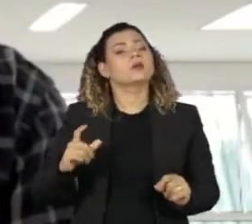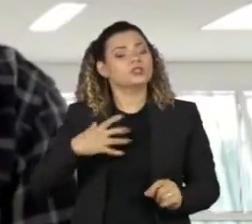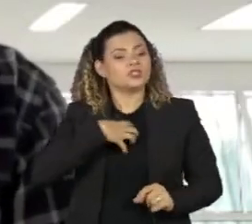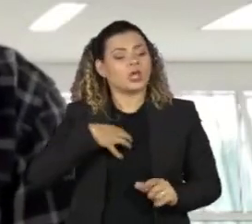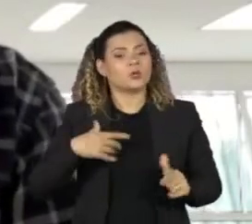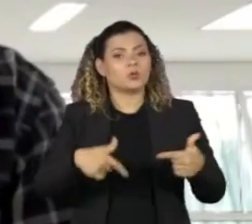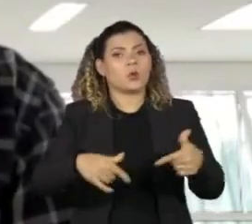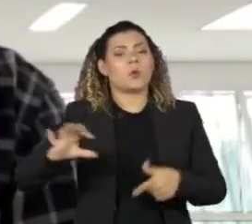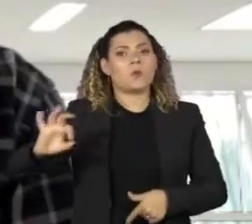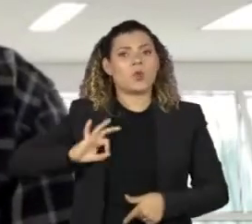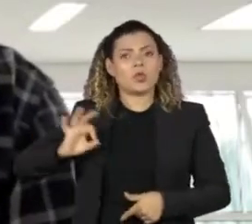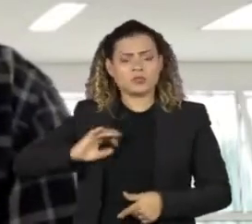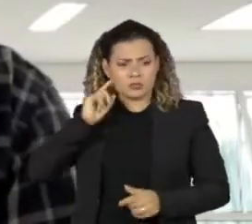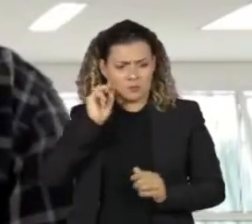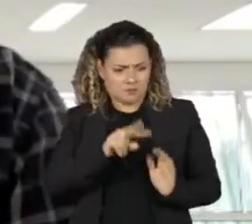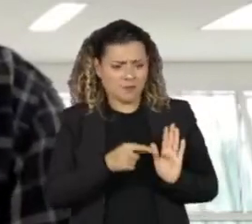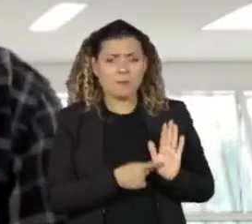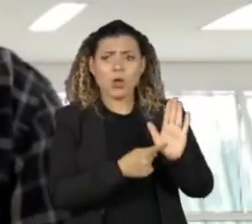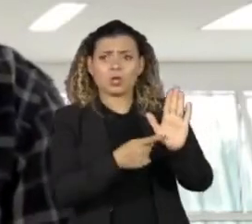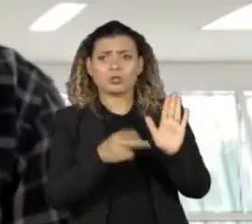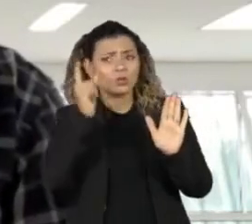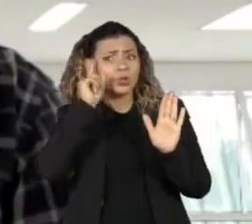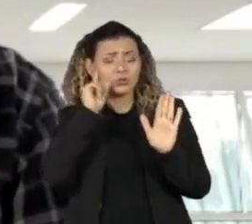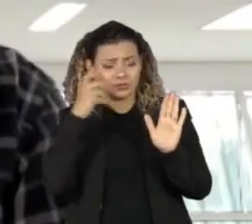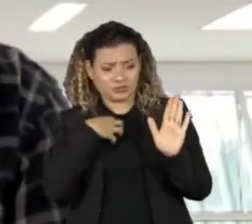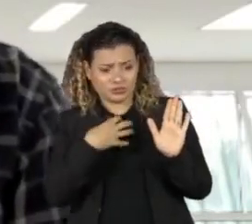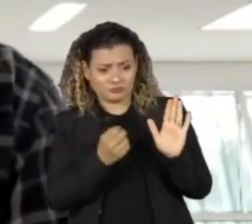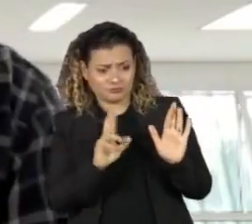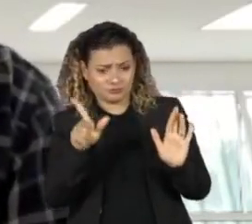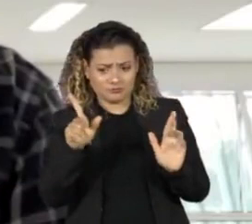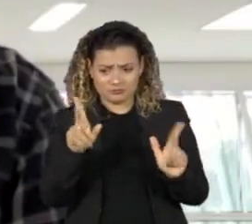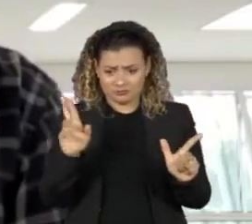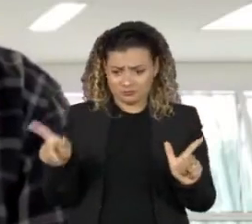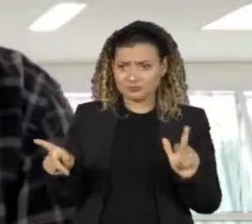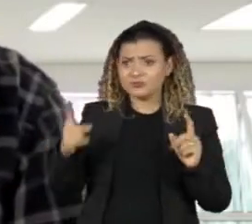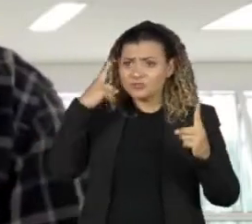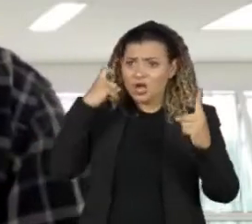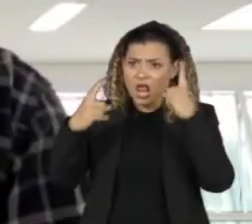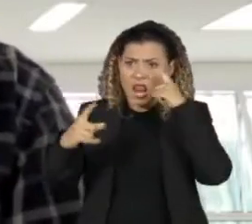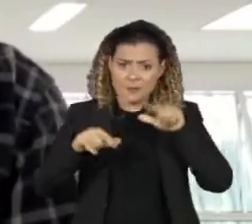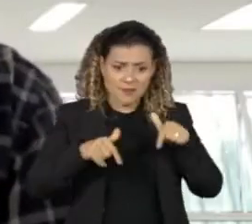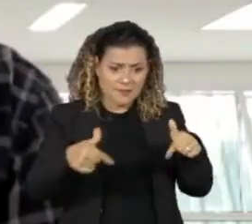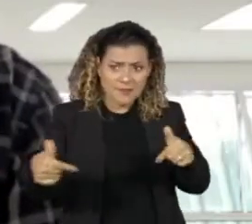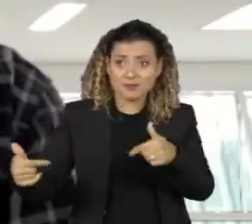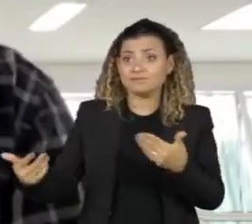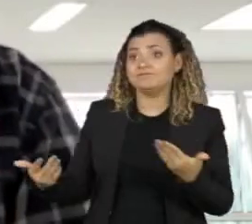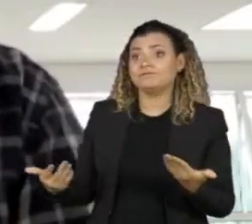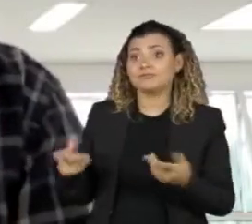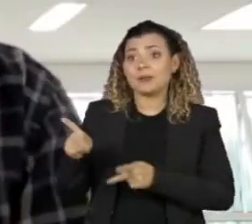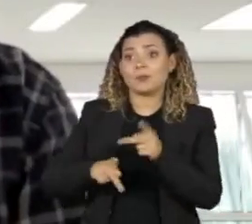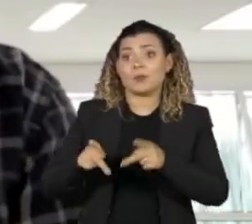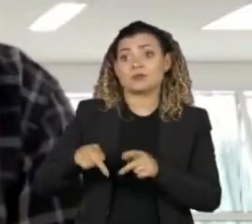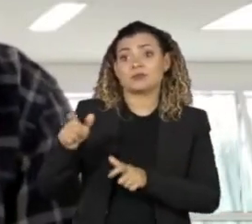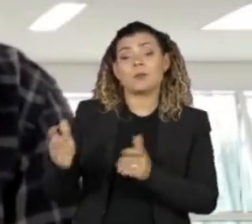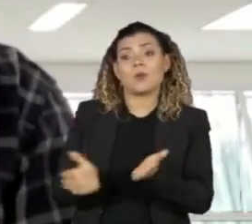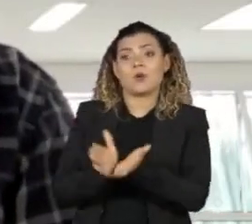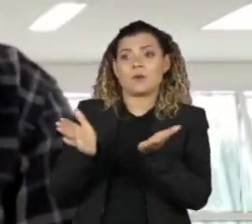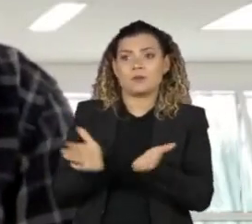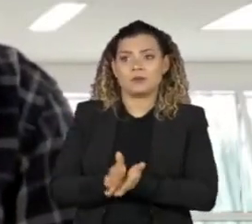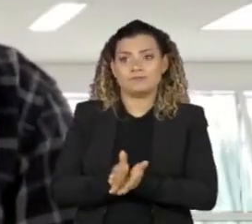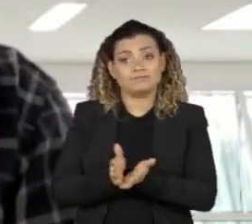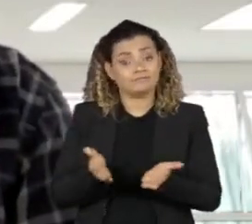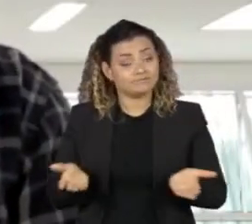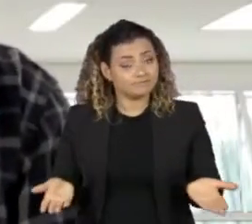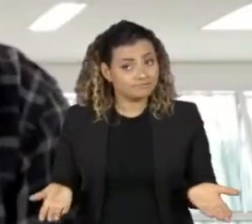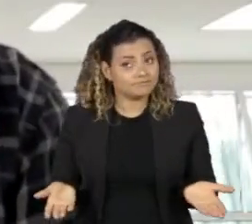né, que todo dia acabam demonstrando o cotidiano do uso da violência contra a população mais pobre. Claro que não se trata,